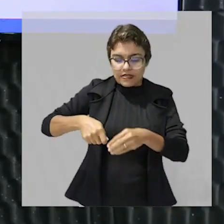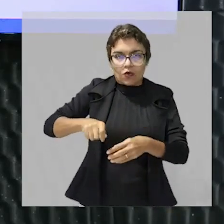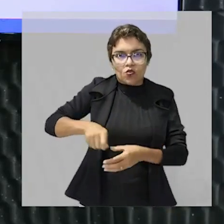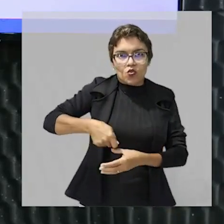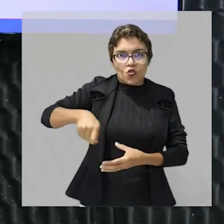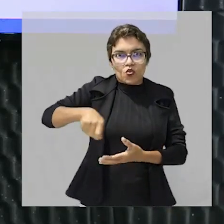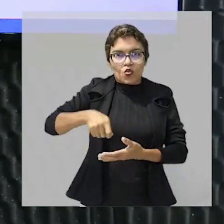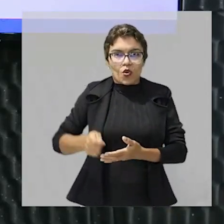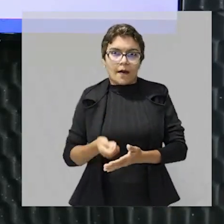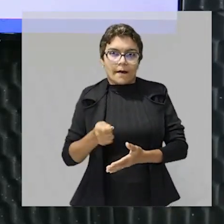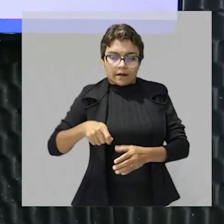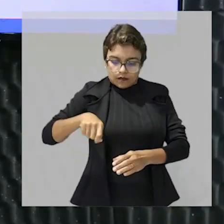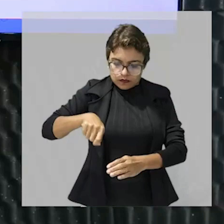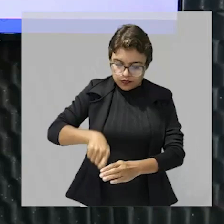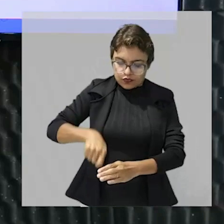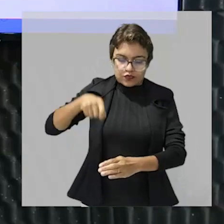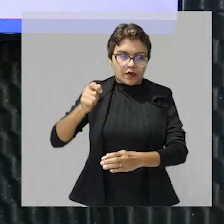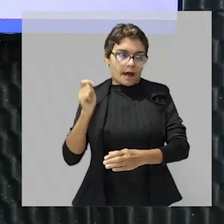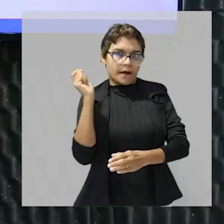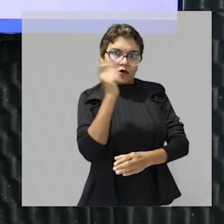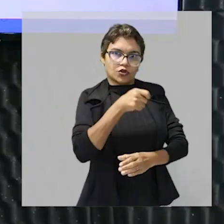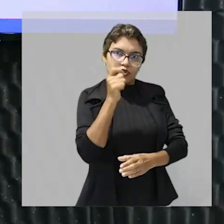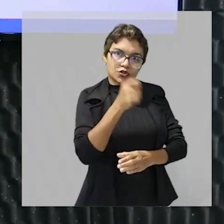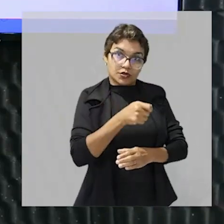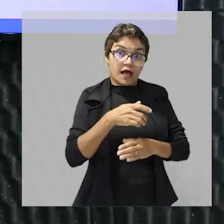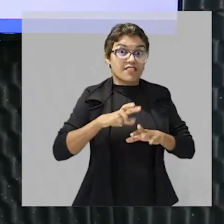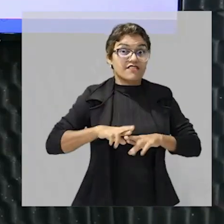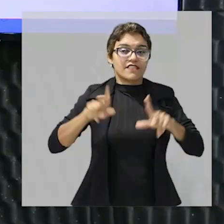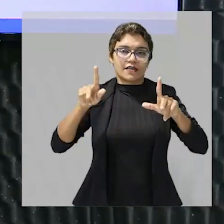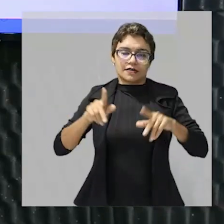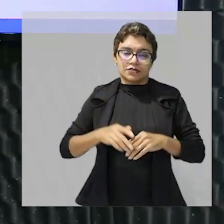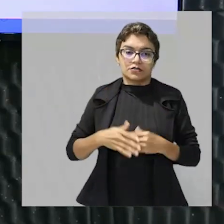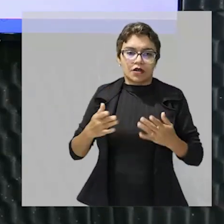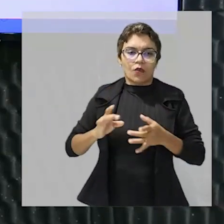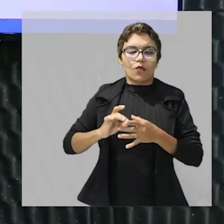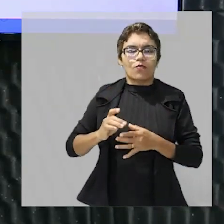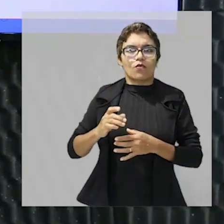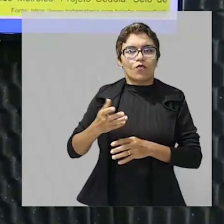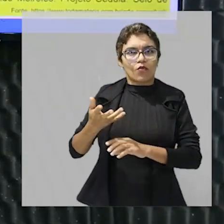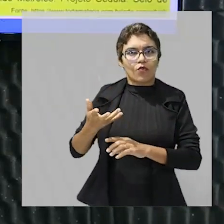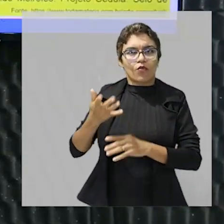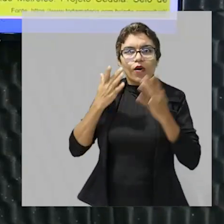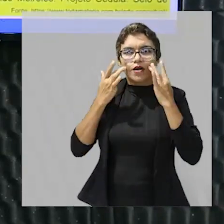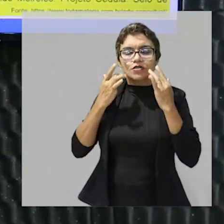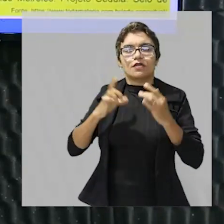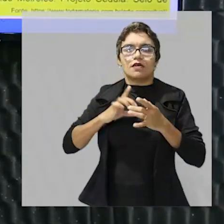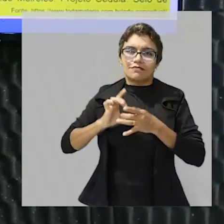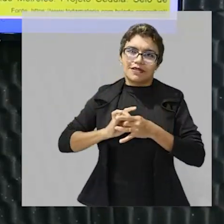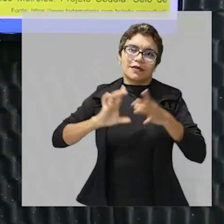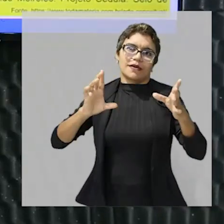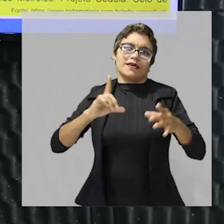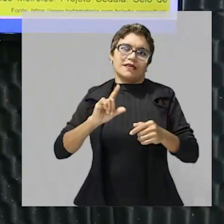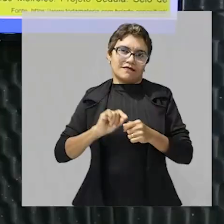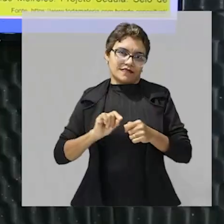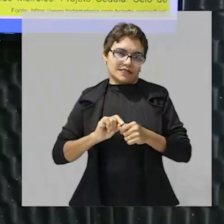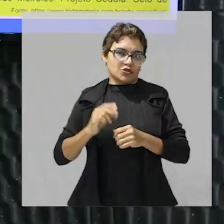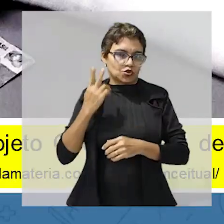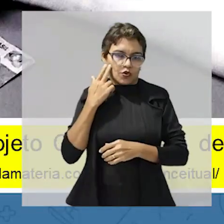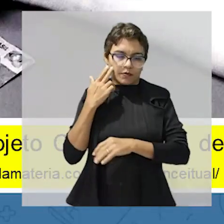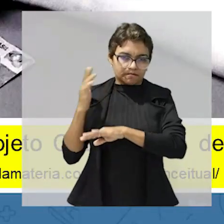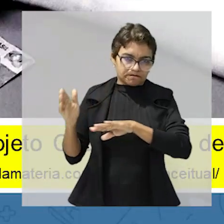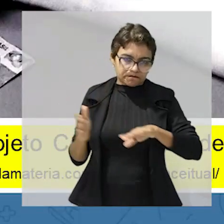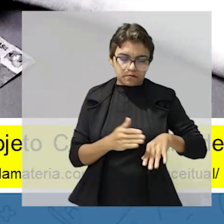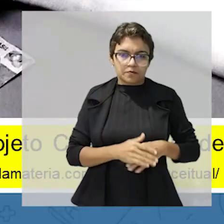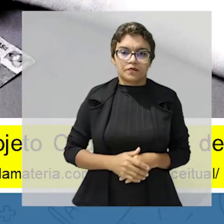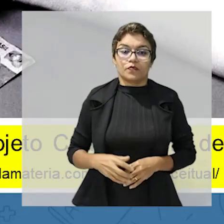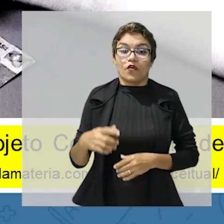outra característica, a arte contemporânea, a liberdade que o artista tem para fazer isso. Bom, uma das